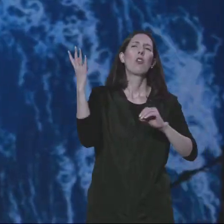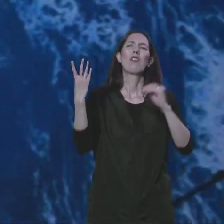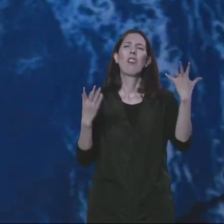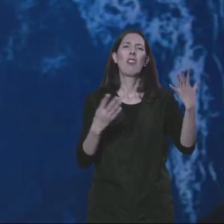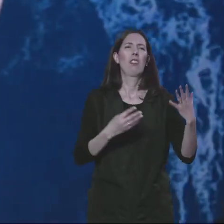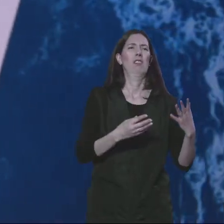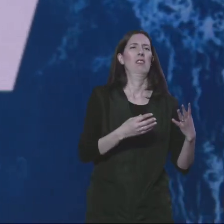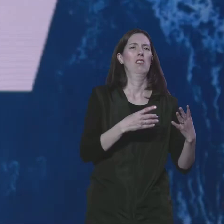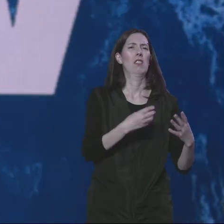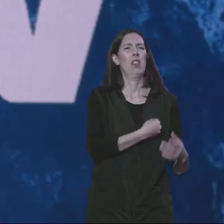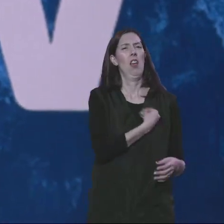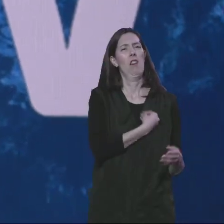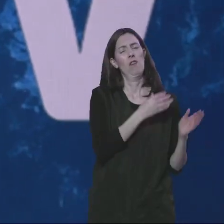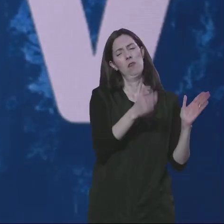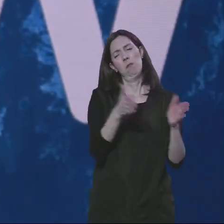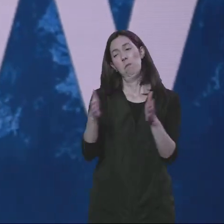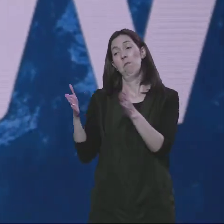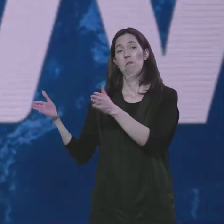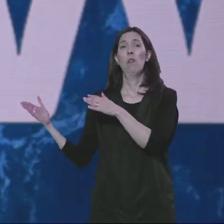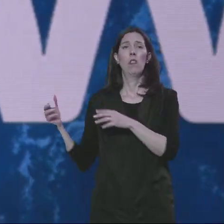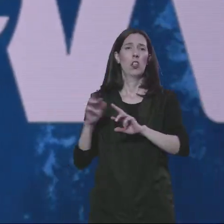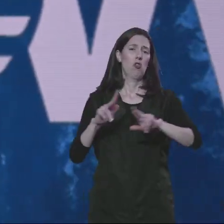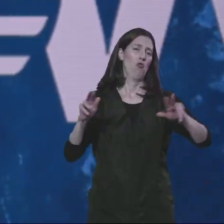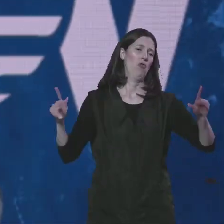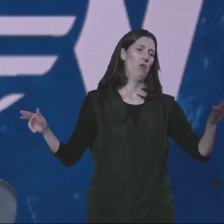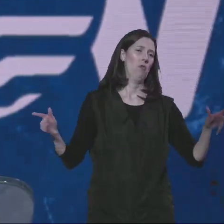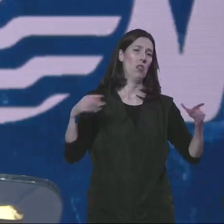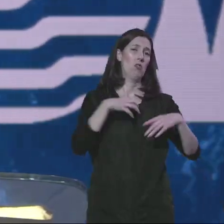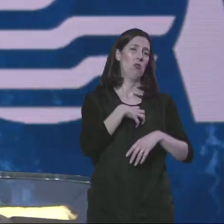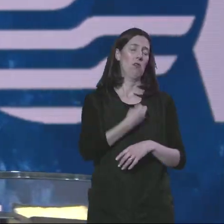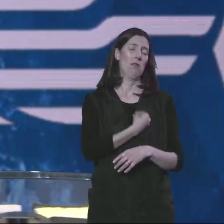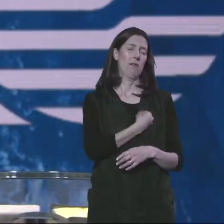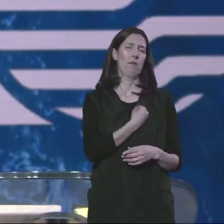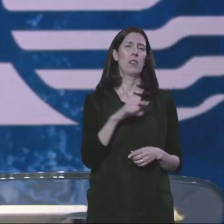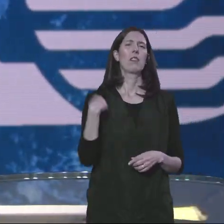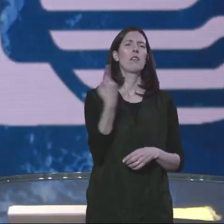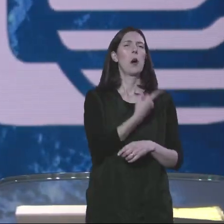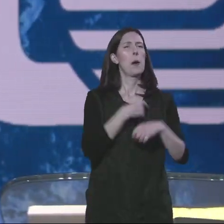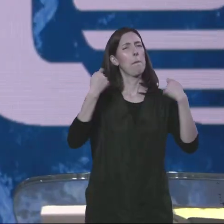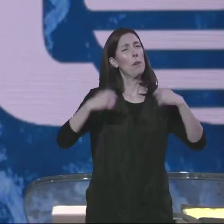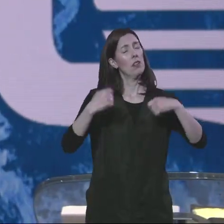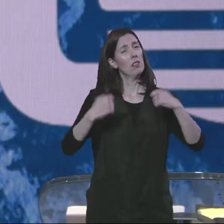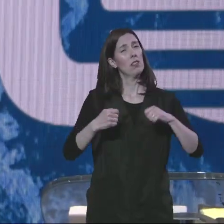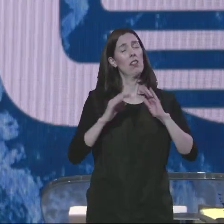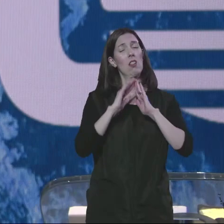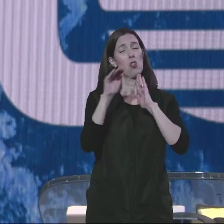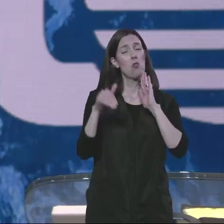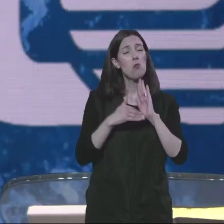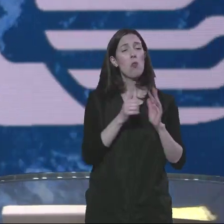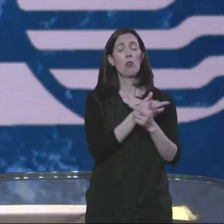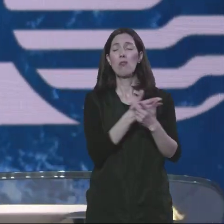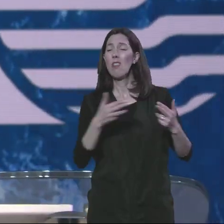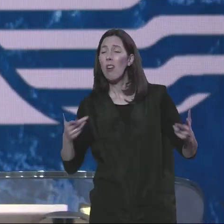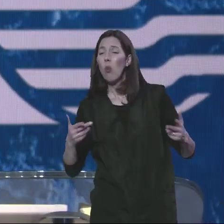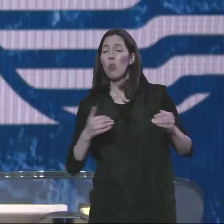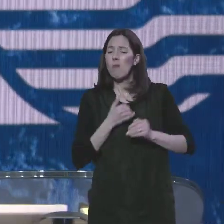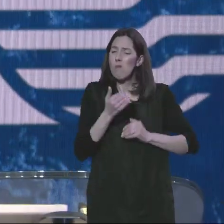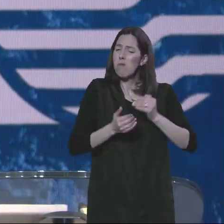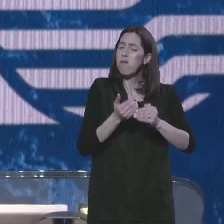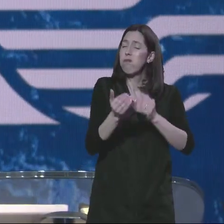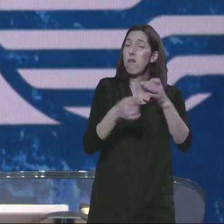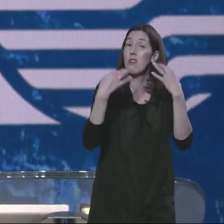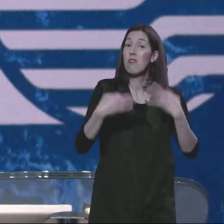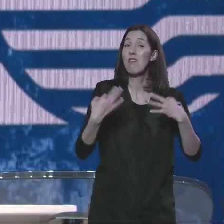áreas da nossa vida. Nós temos que aprender a correr bem a maratona da vida, e com Cristo é melhor ainda, porque a